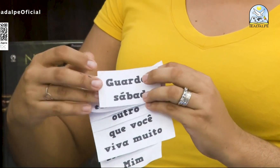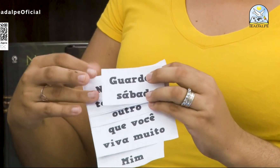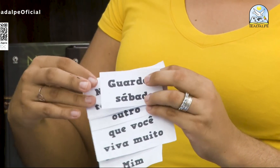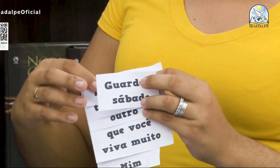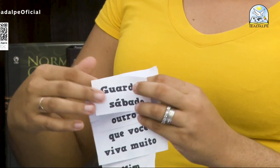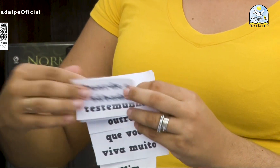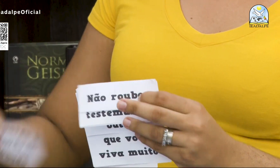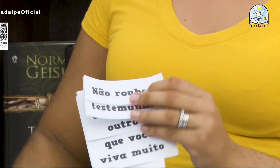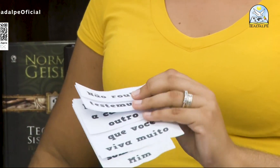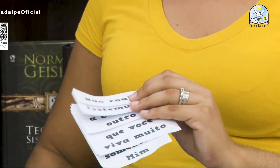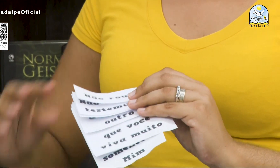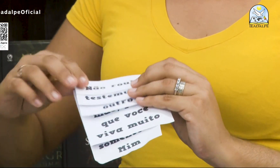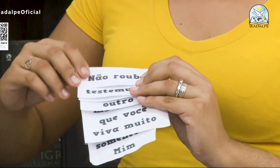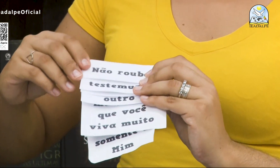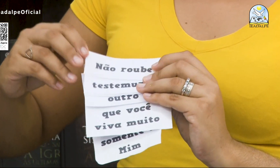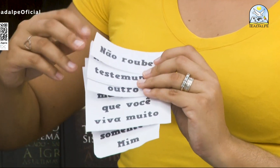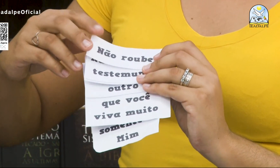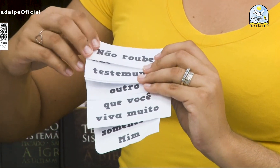sábado,